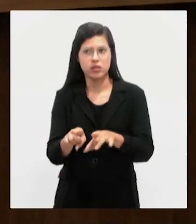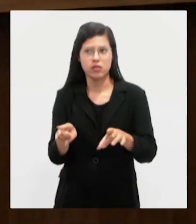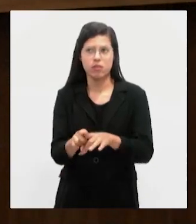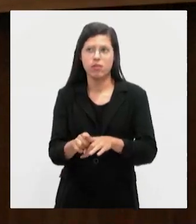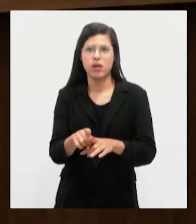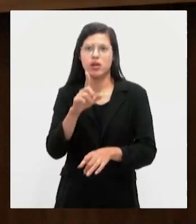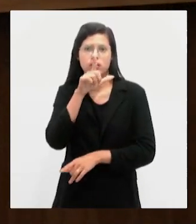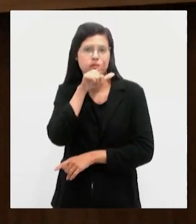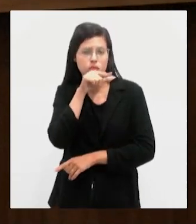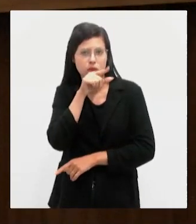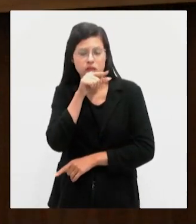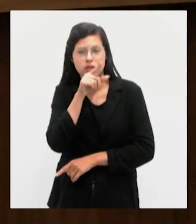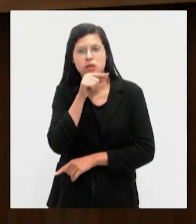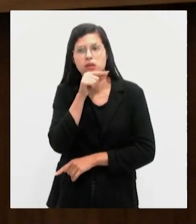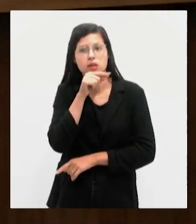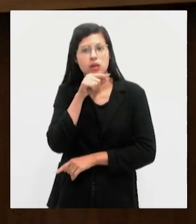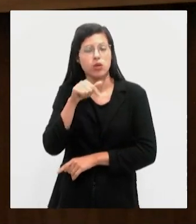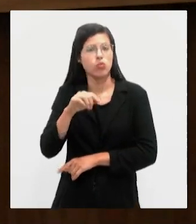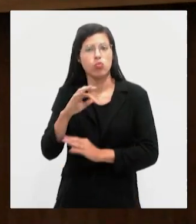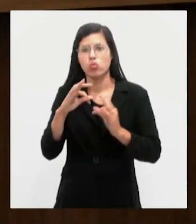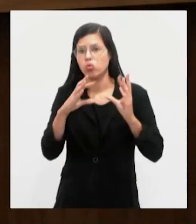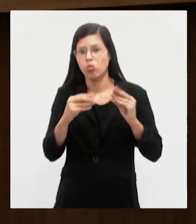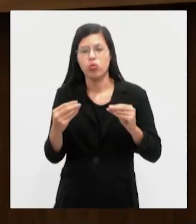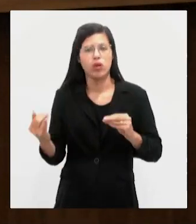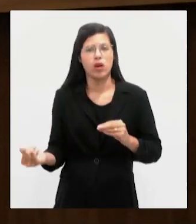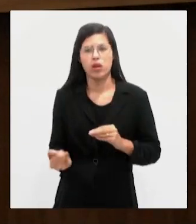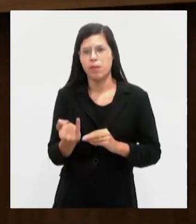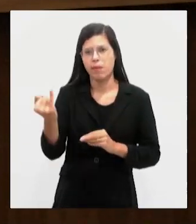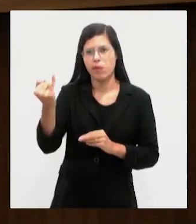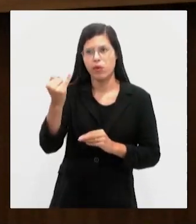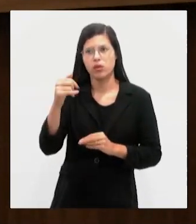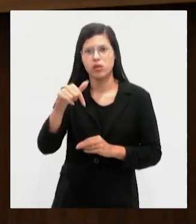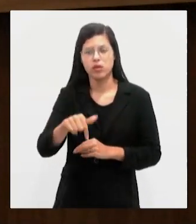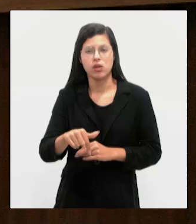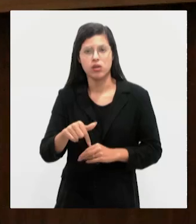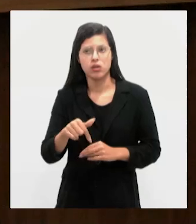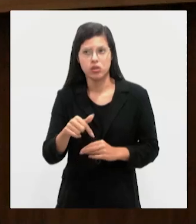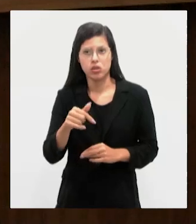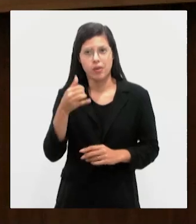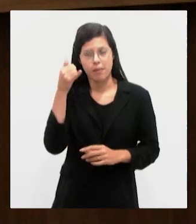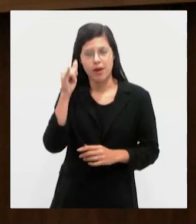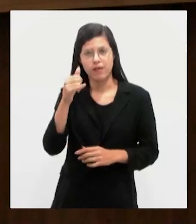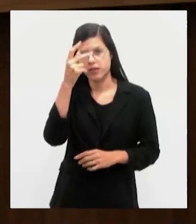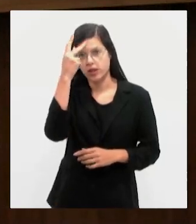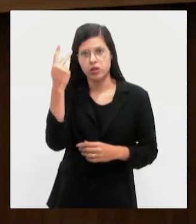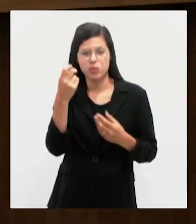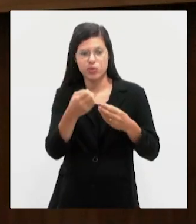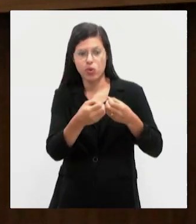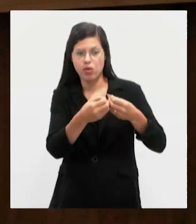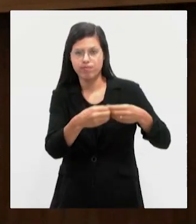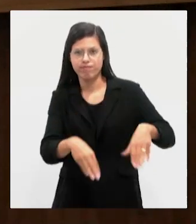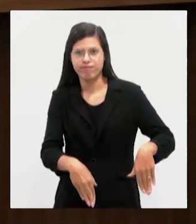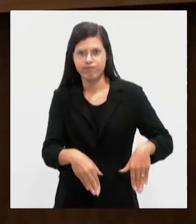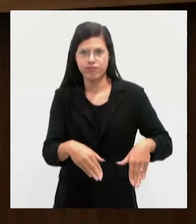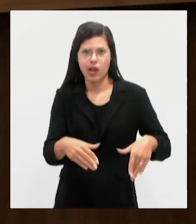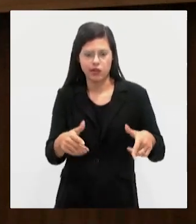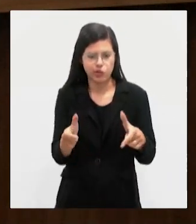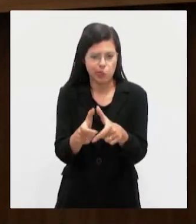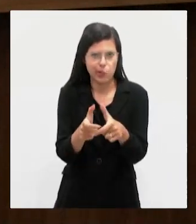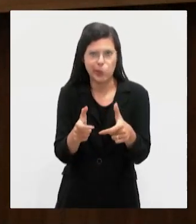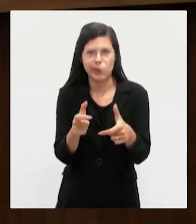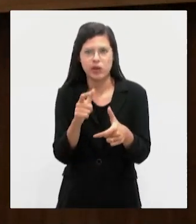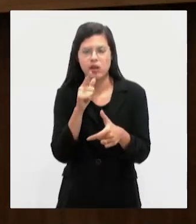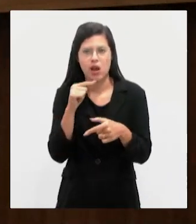migratórias, tudo que é importante para que aquela lagoa não fosse considerada uma pocinha que, ao diminuir, aumentava o tamanho do